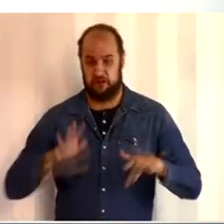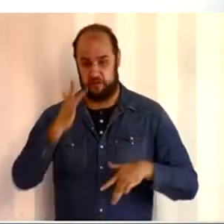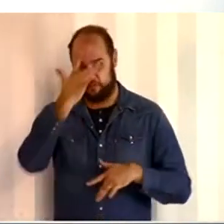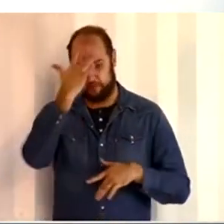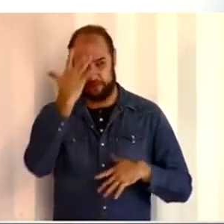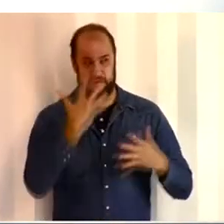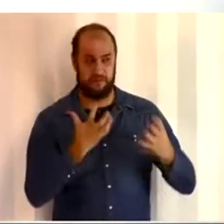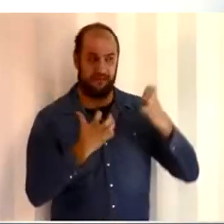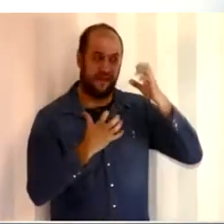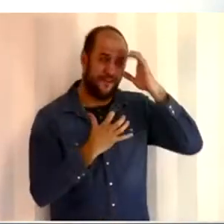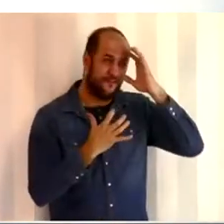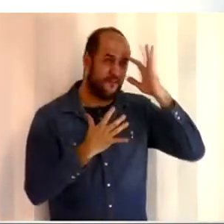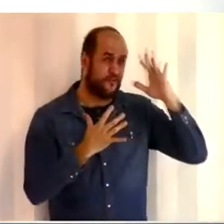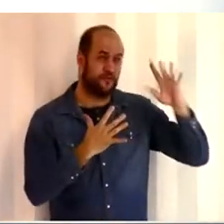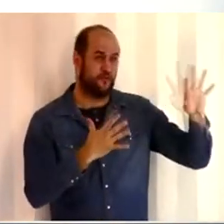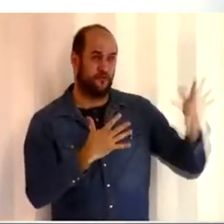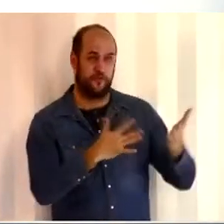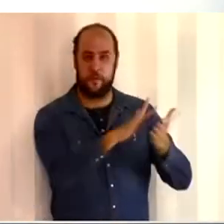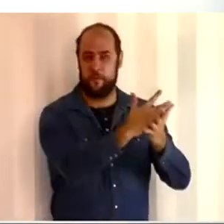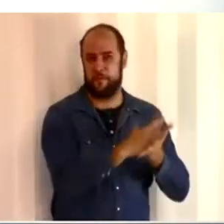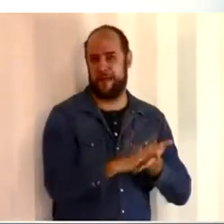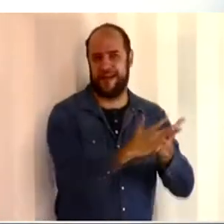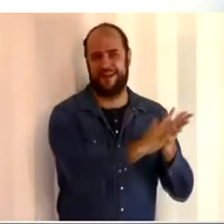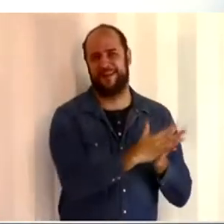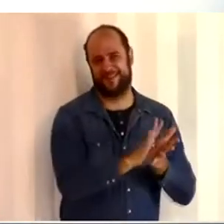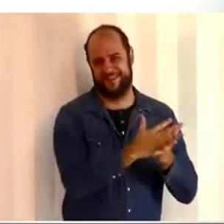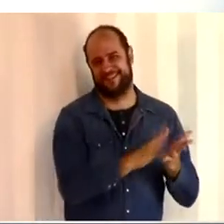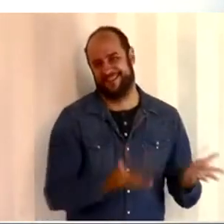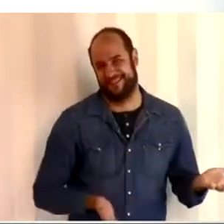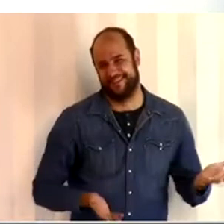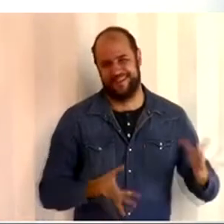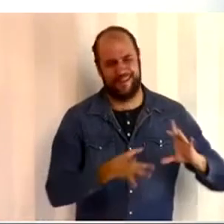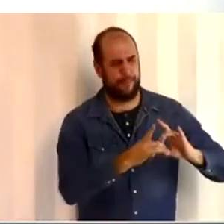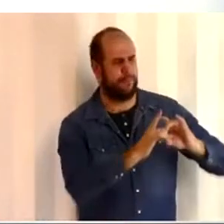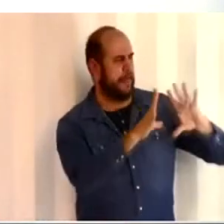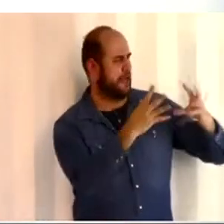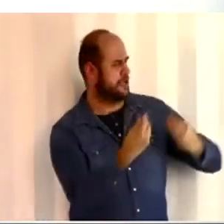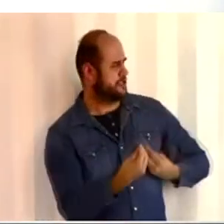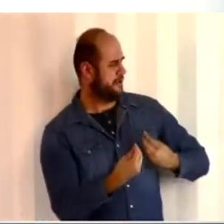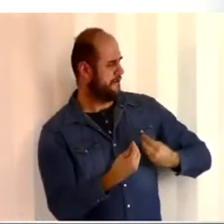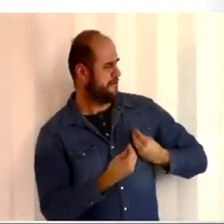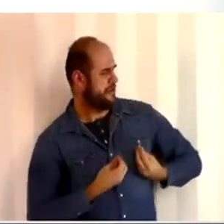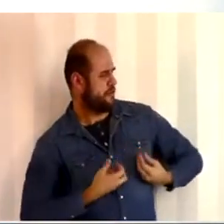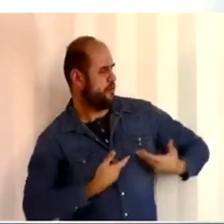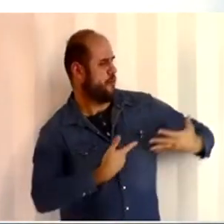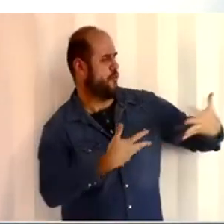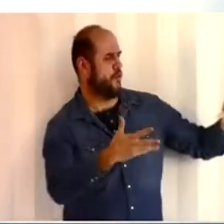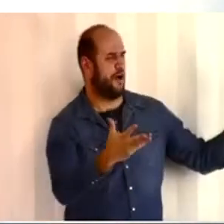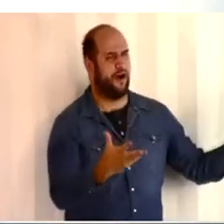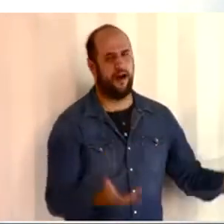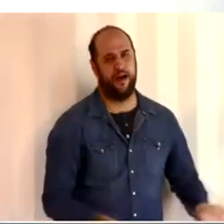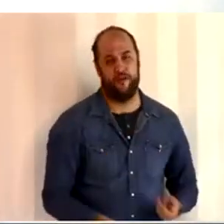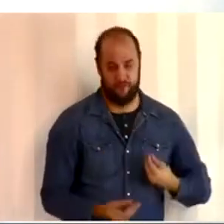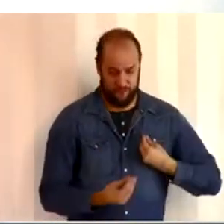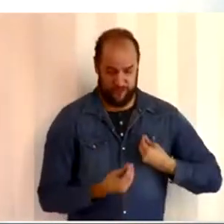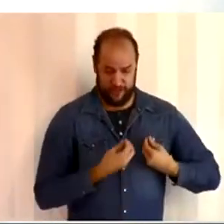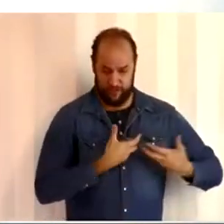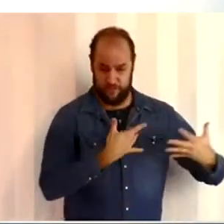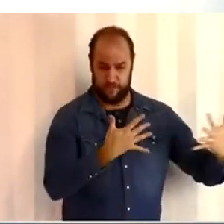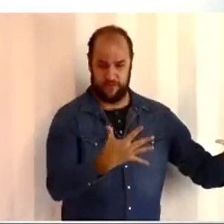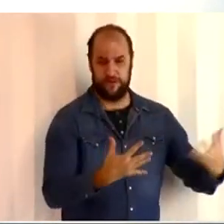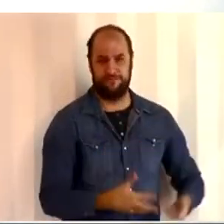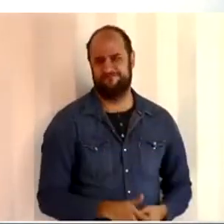seguir a filosofia daquele famoso cantor de pagode, não é? Deixa a vida me levar, vida leva eu. Eu